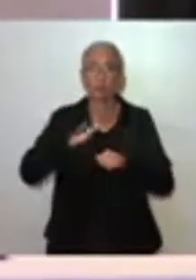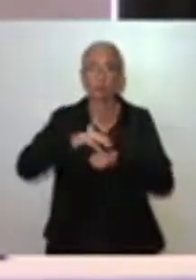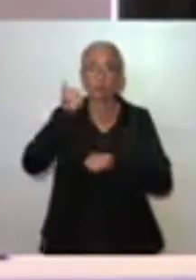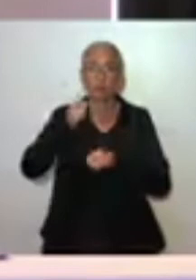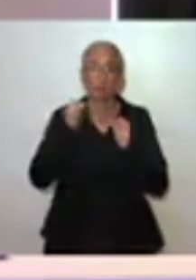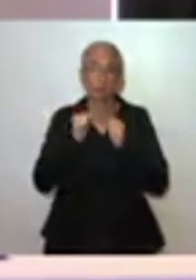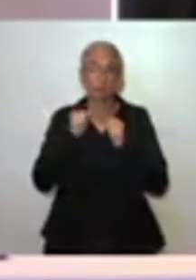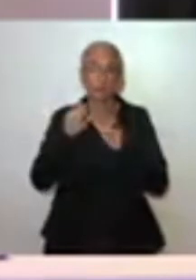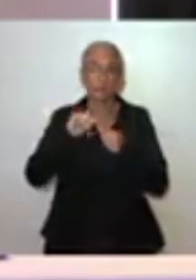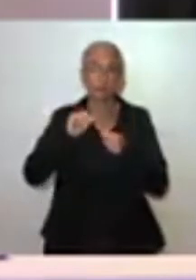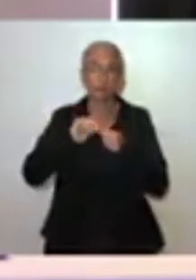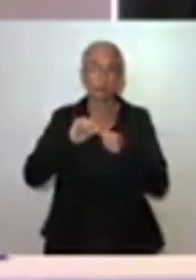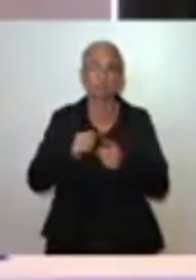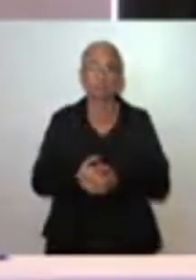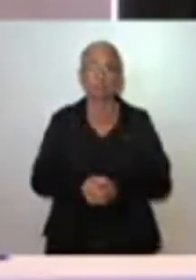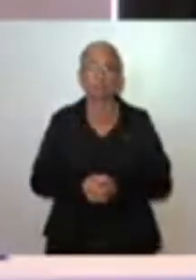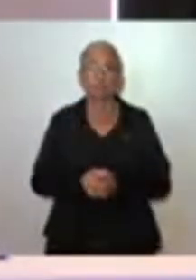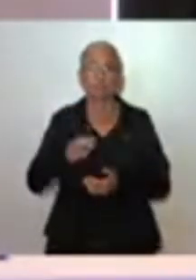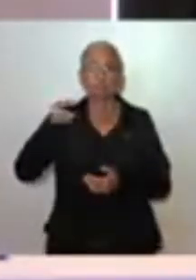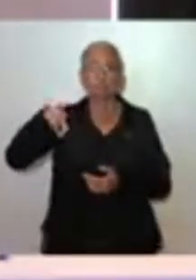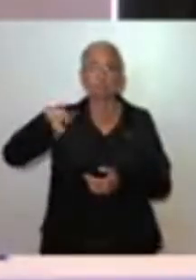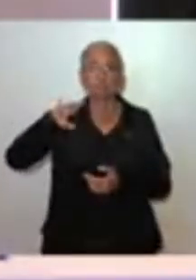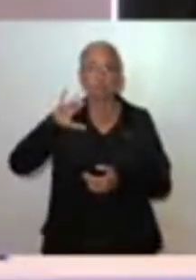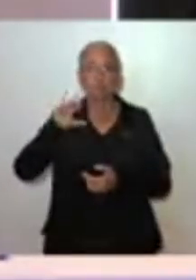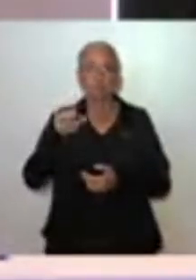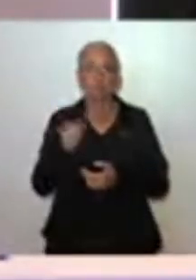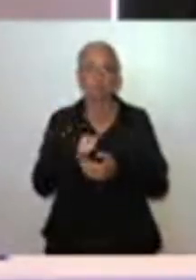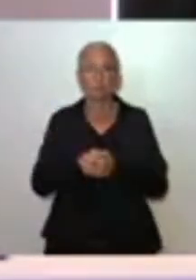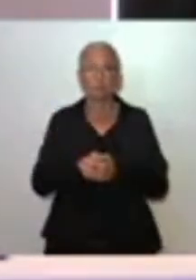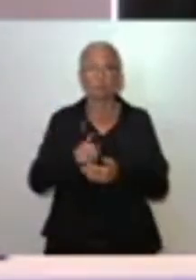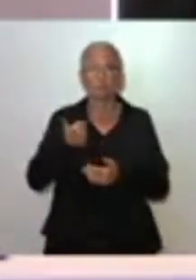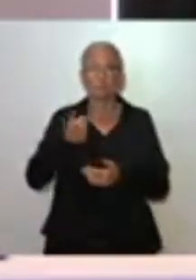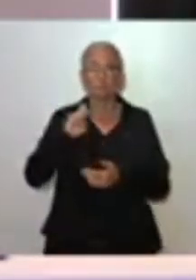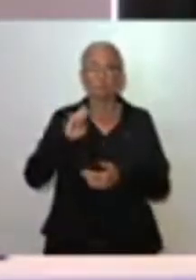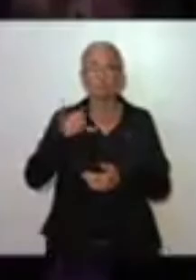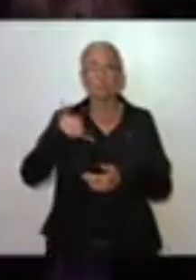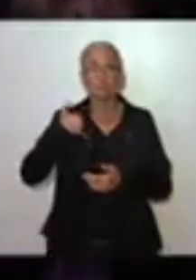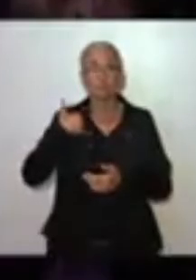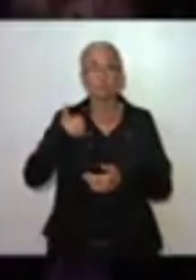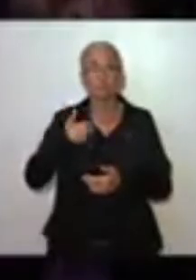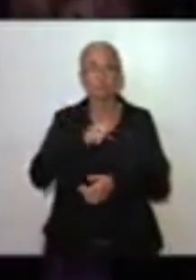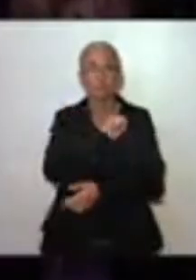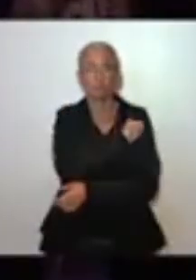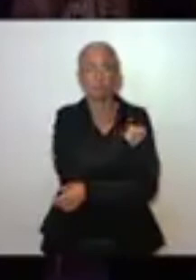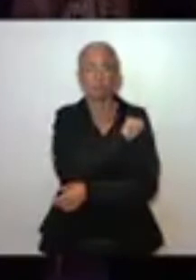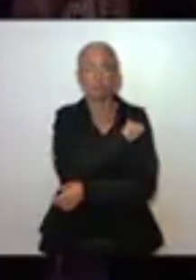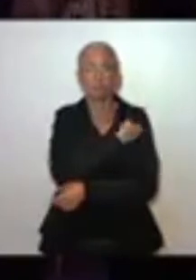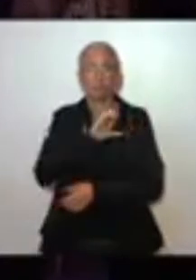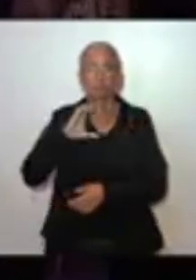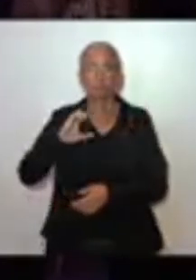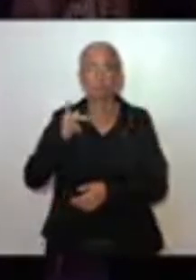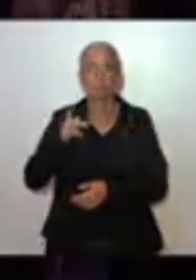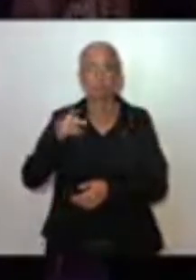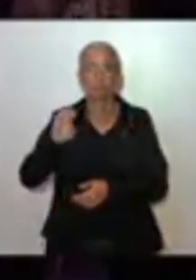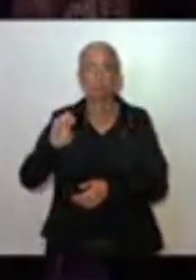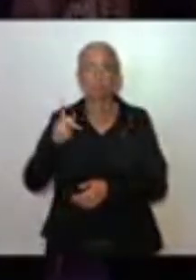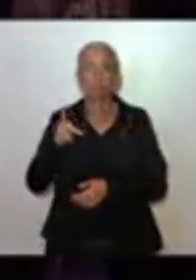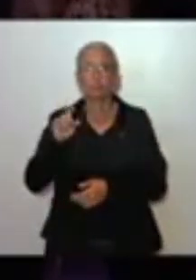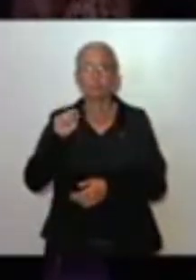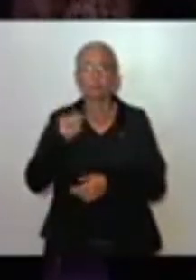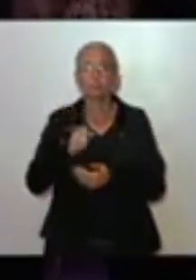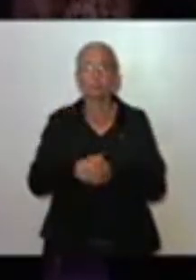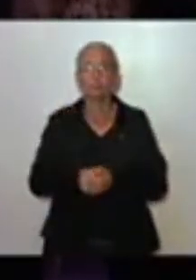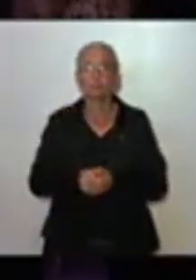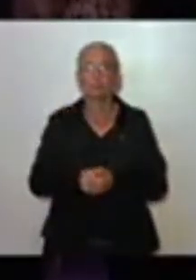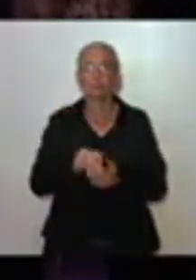melhor que pode ser a Maria Eduarda Franco 15 anos 9º ano CIEP 147 Cecília de Barros